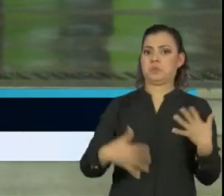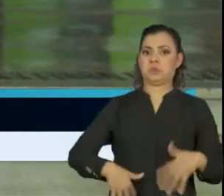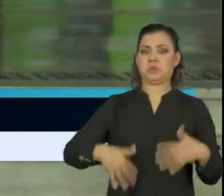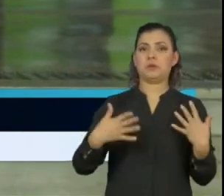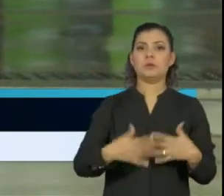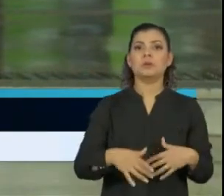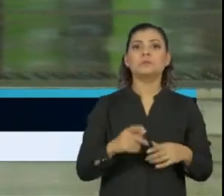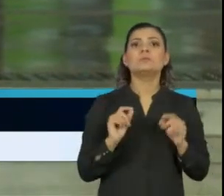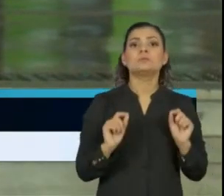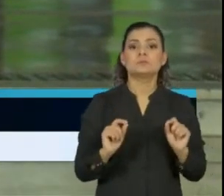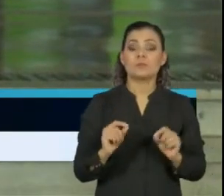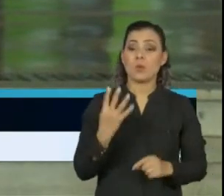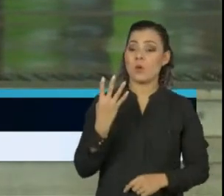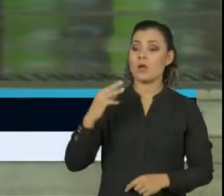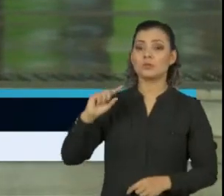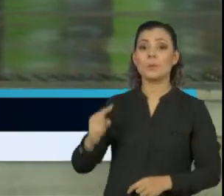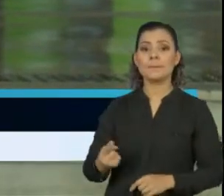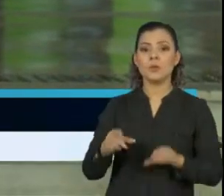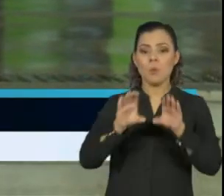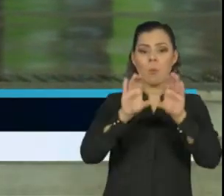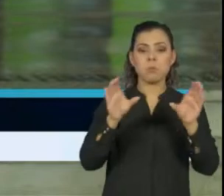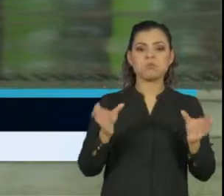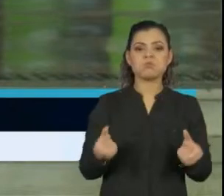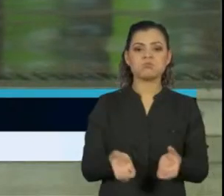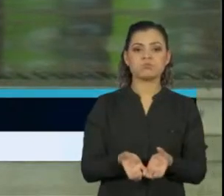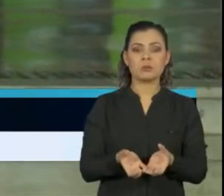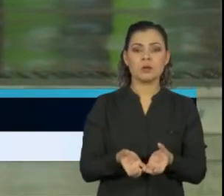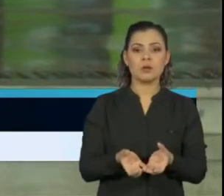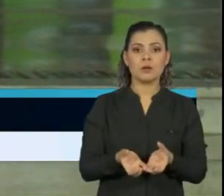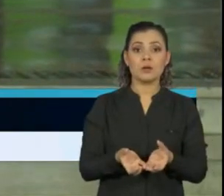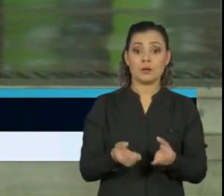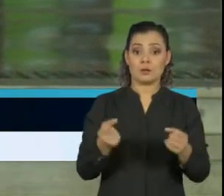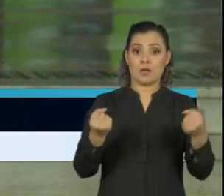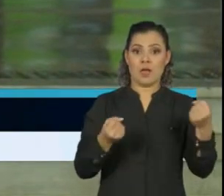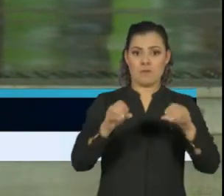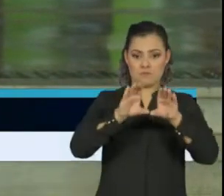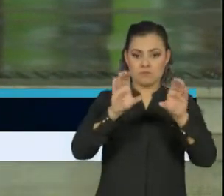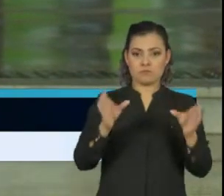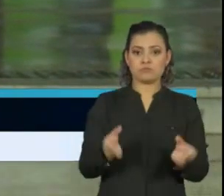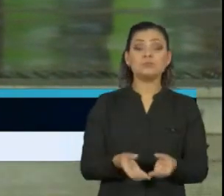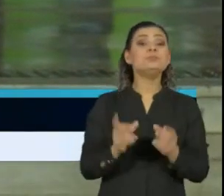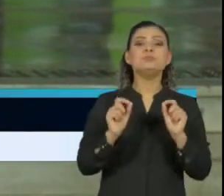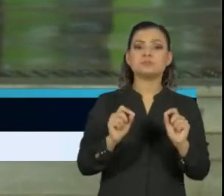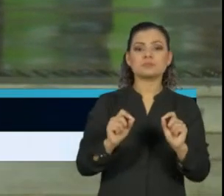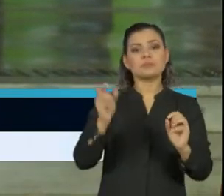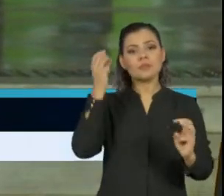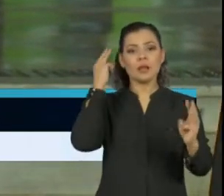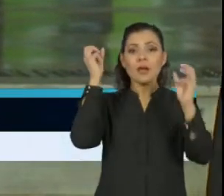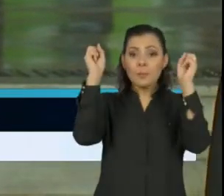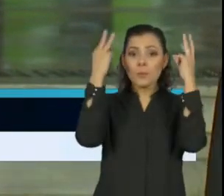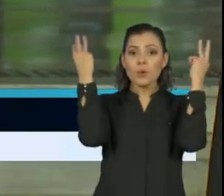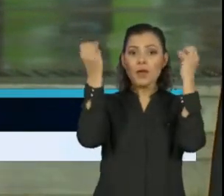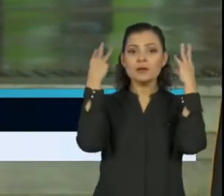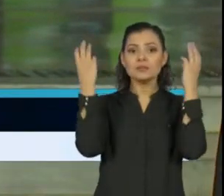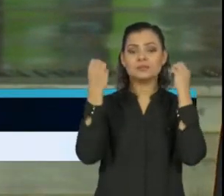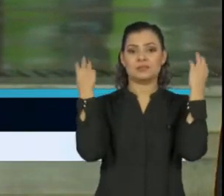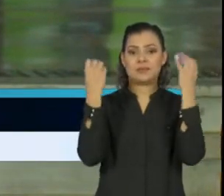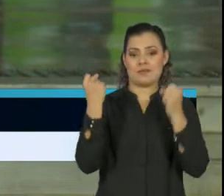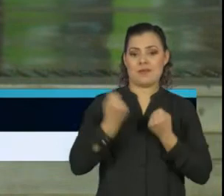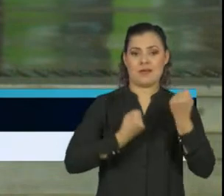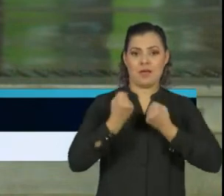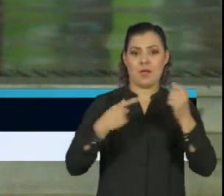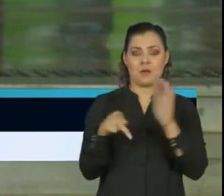particulares, como 4.000 pneus, por exemplo, que recebemos para nossas ambulâncias e veículos que